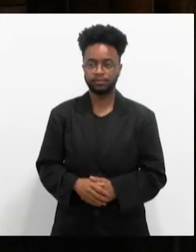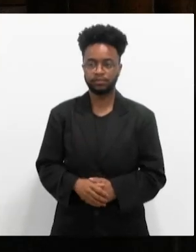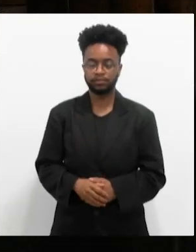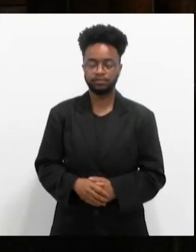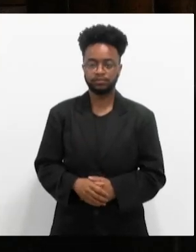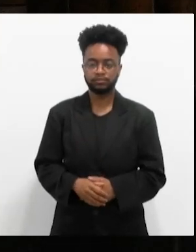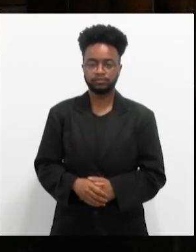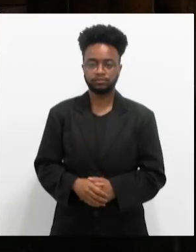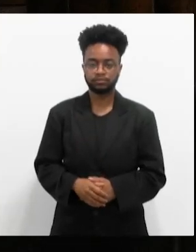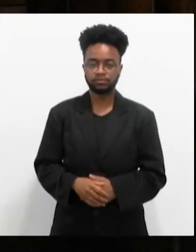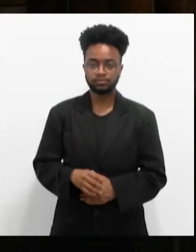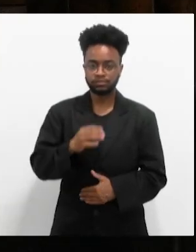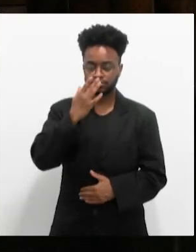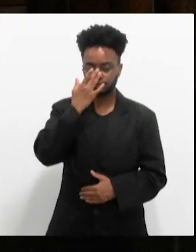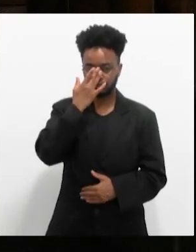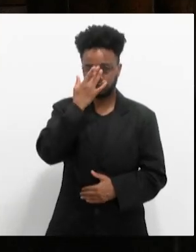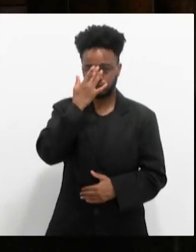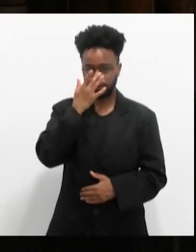E depois do exílio,